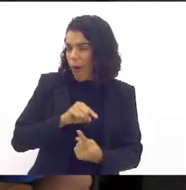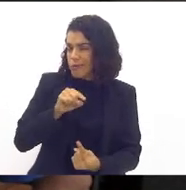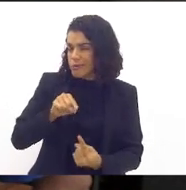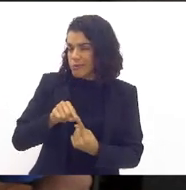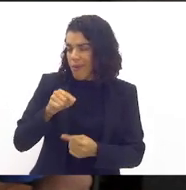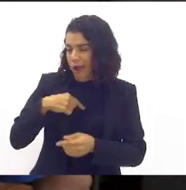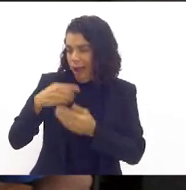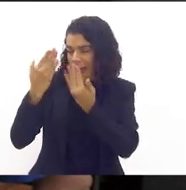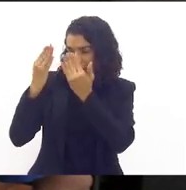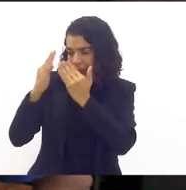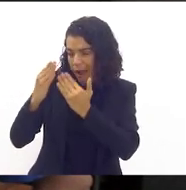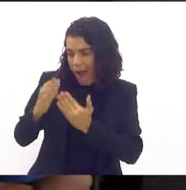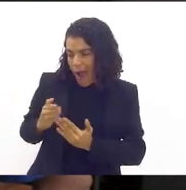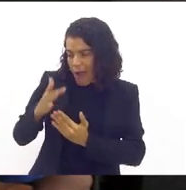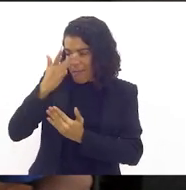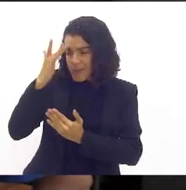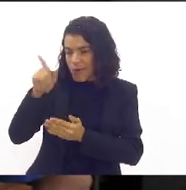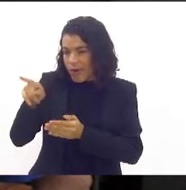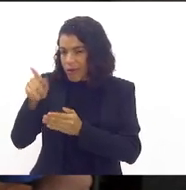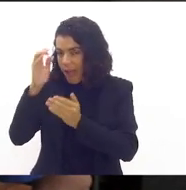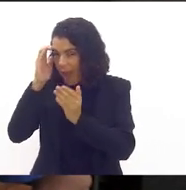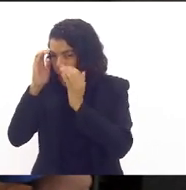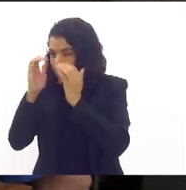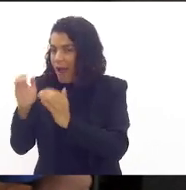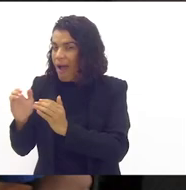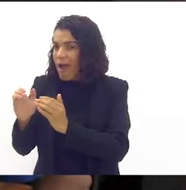estava cumprindo ou não estava cumprindo. Né?